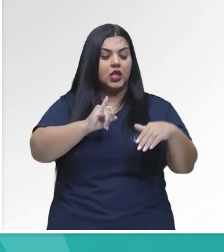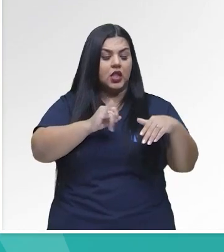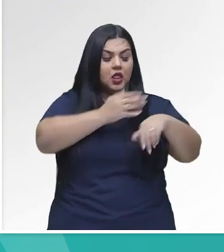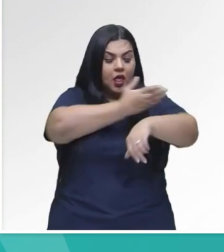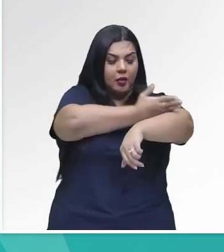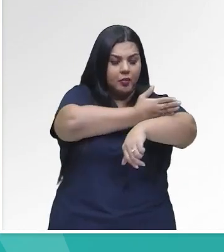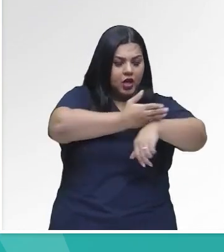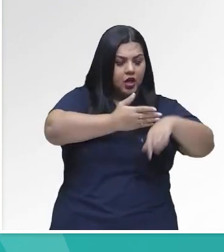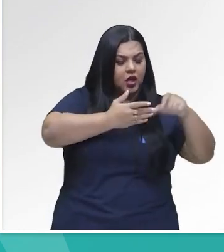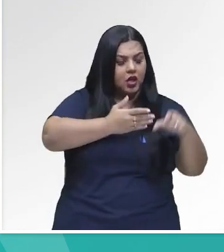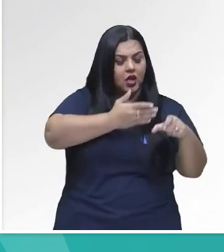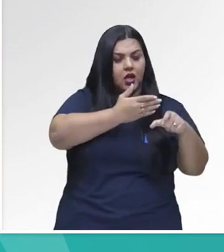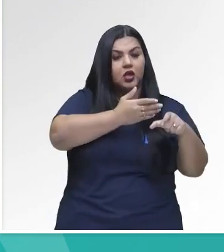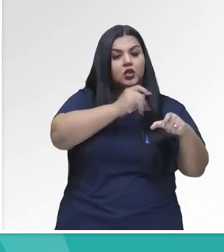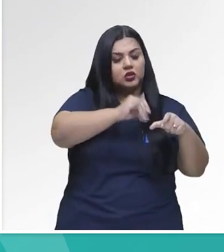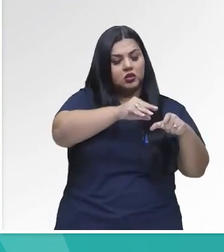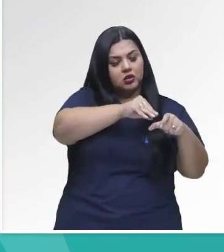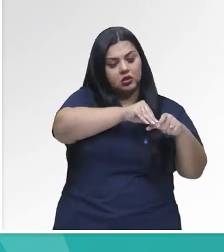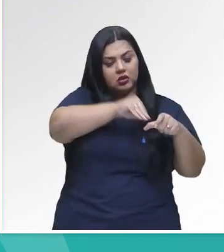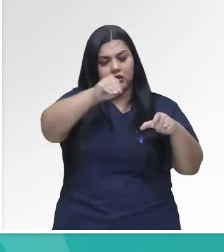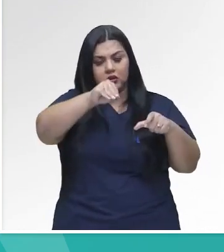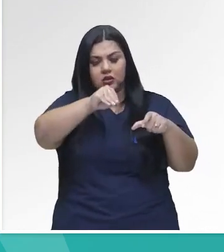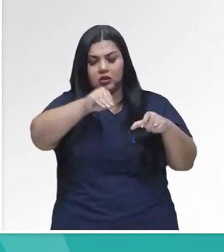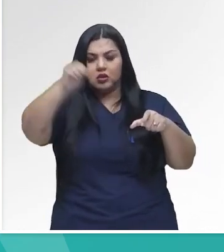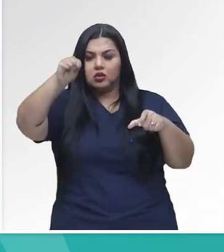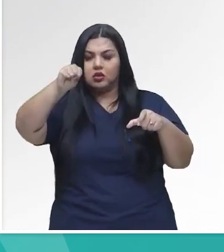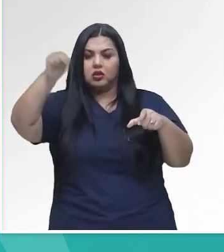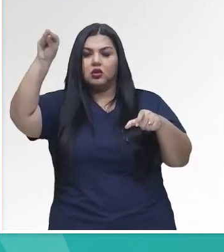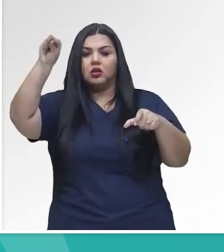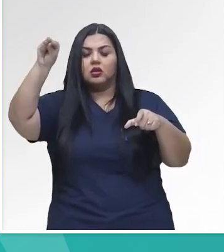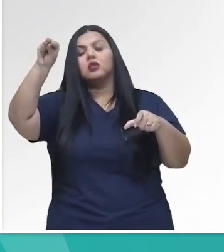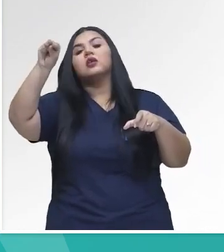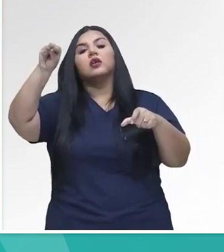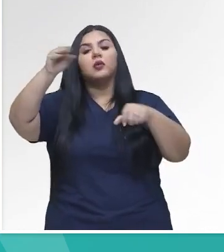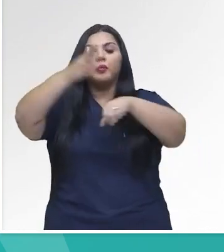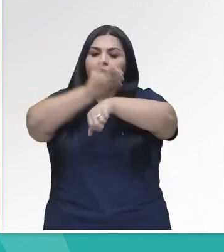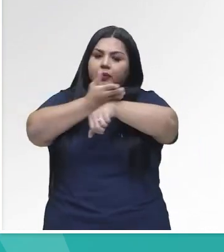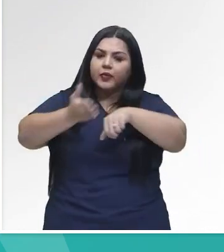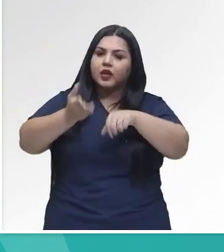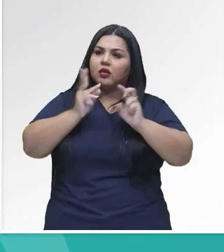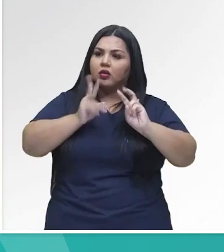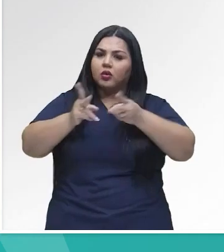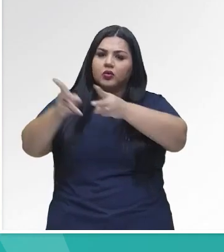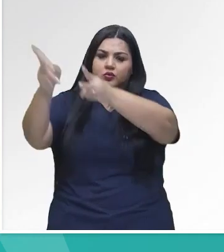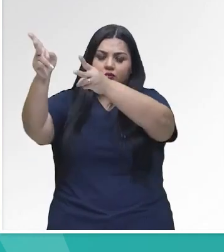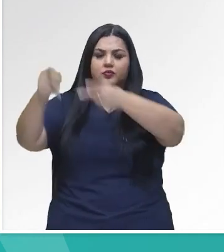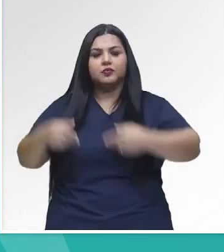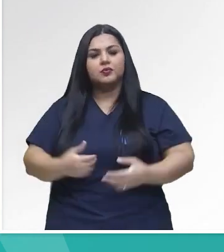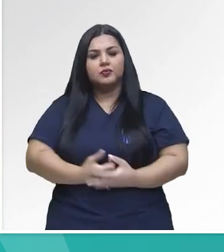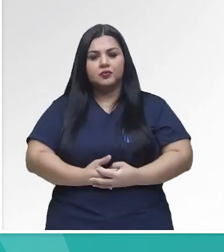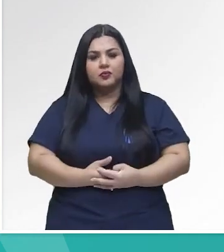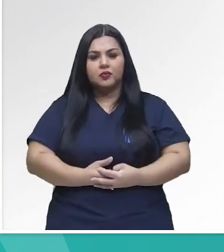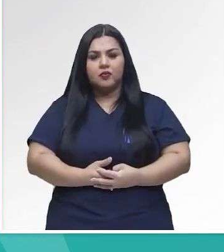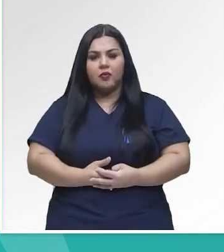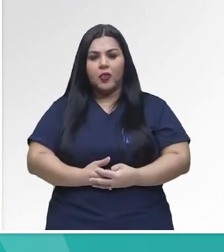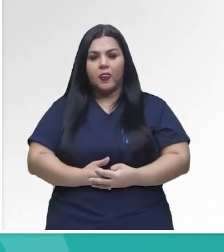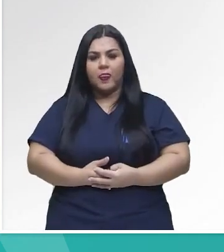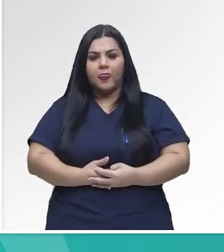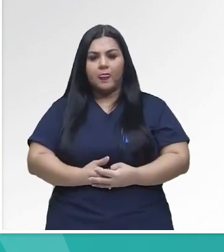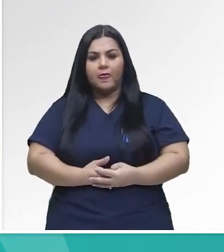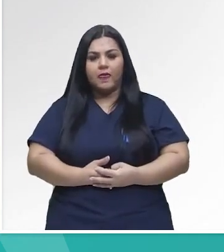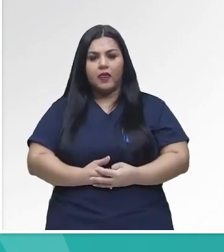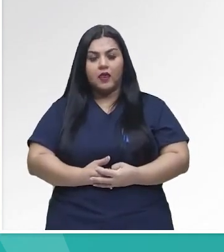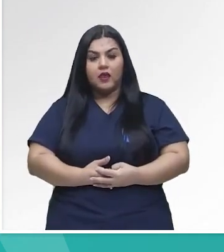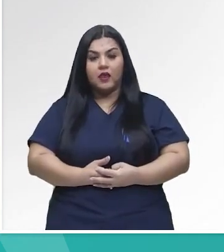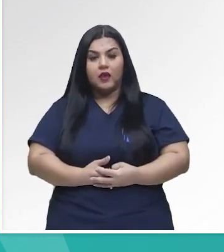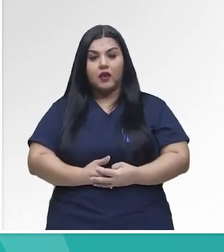branca, ele só se desloca em uma casa branca, certo? Não é bispo branco nem